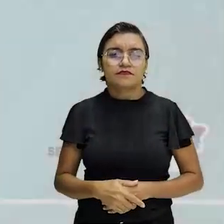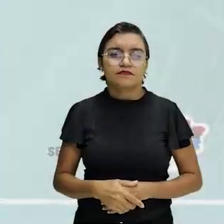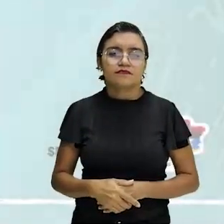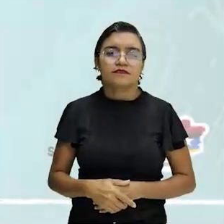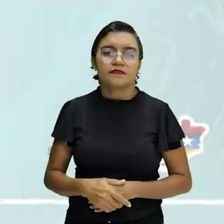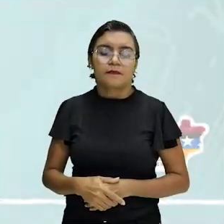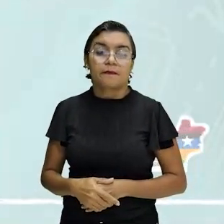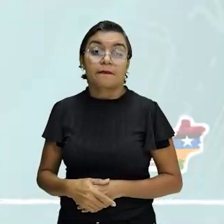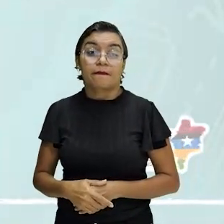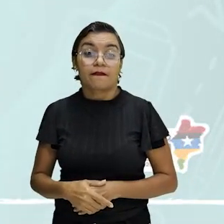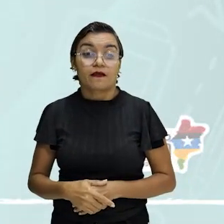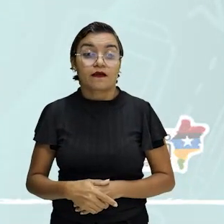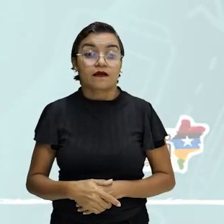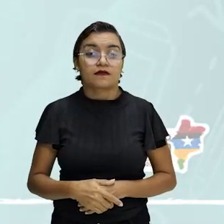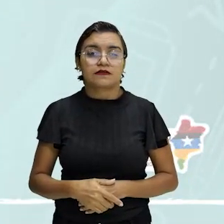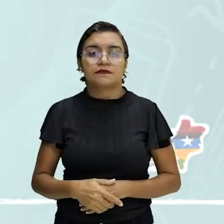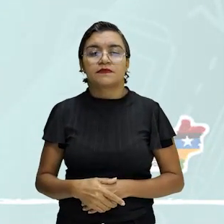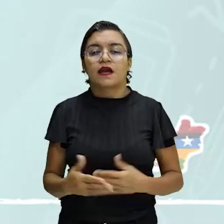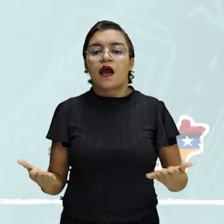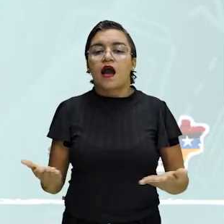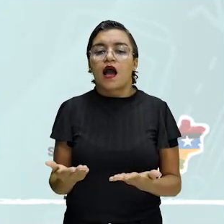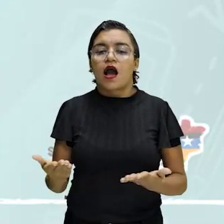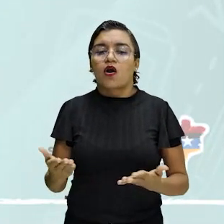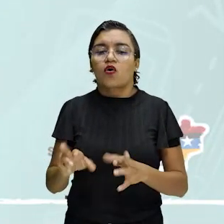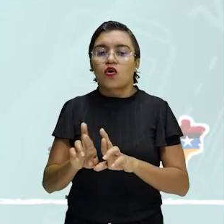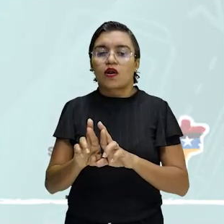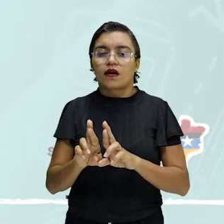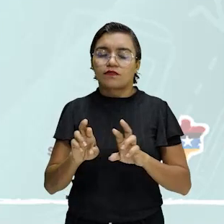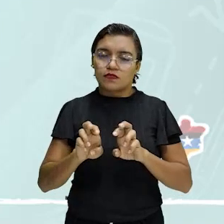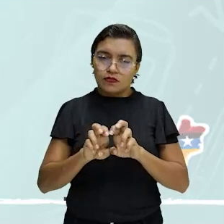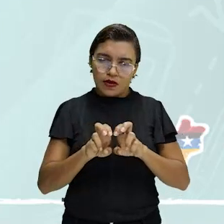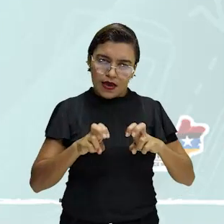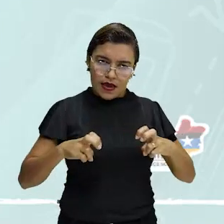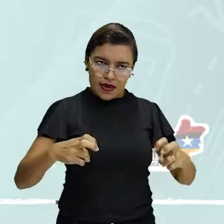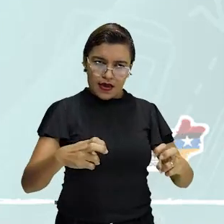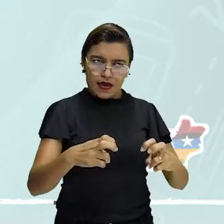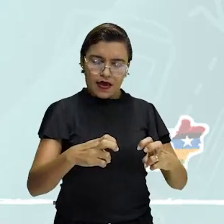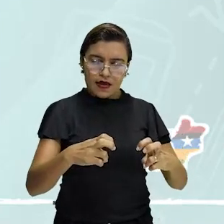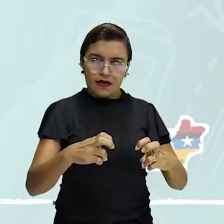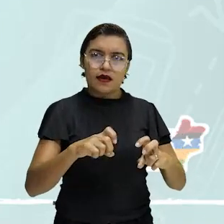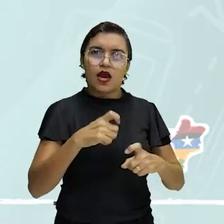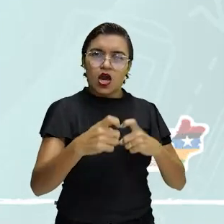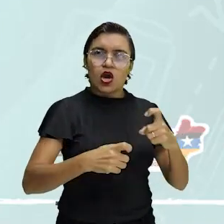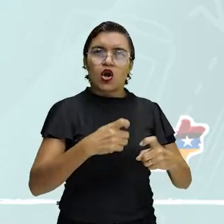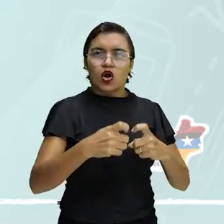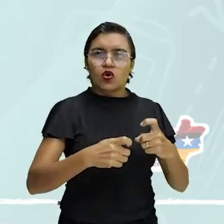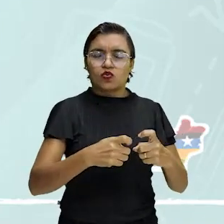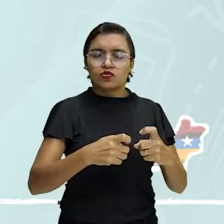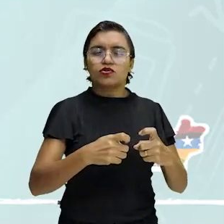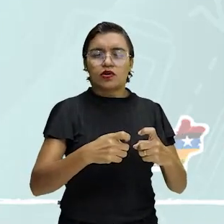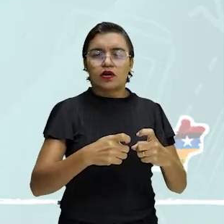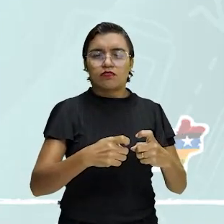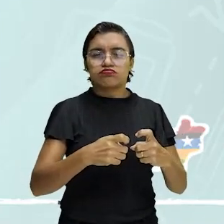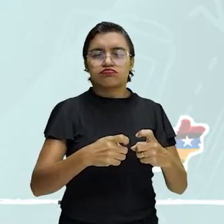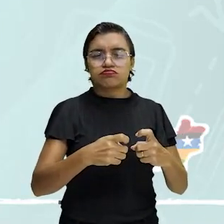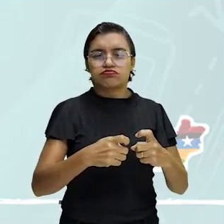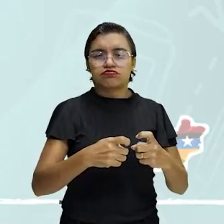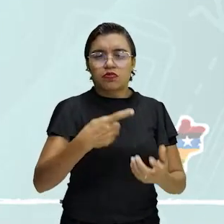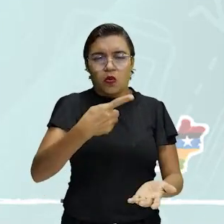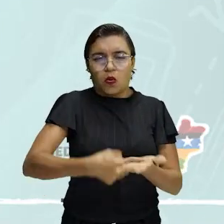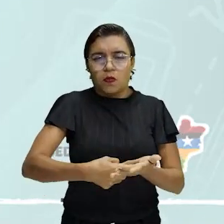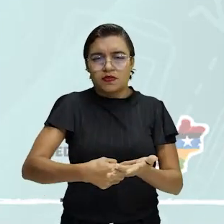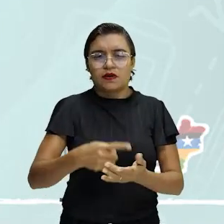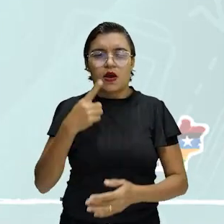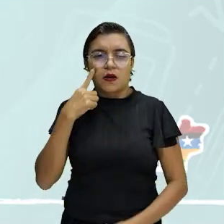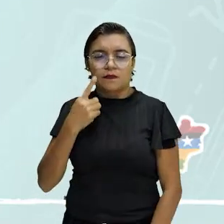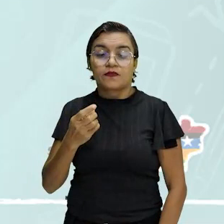Vamos ver agora um agendamento de reunião, um e-mail mais formal, com um agendamento de reunião mais bem redigido. Boa